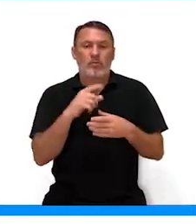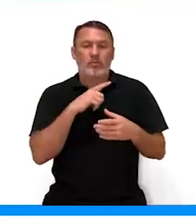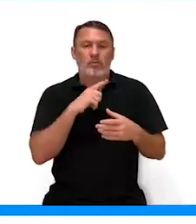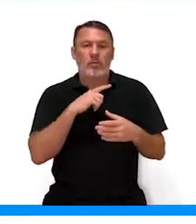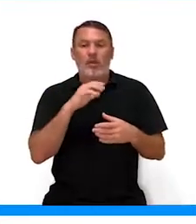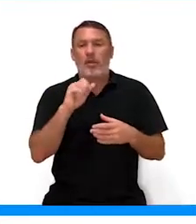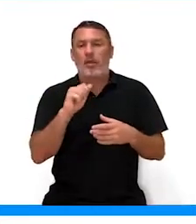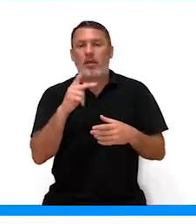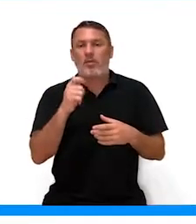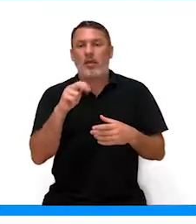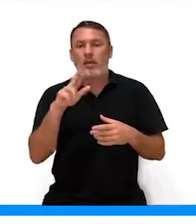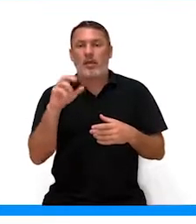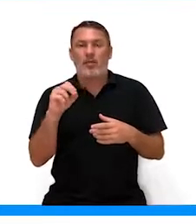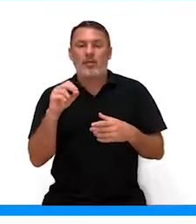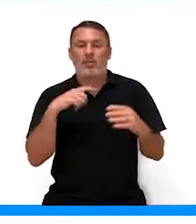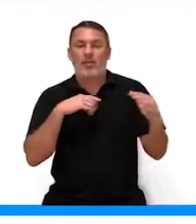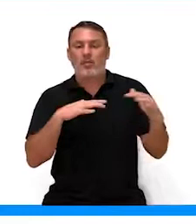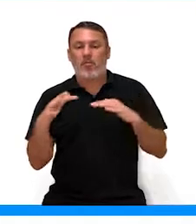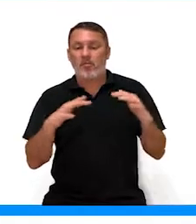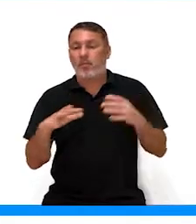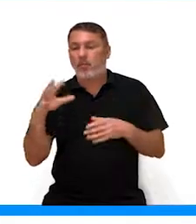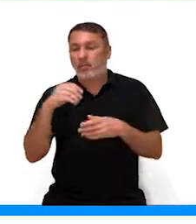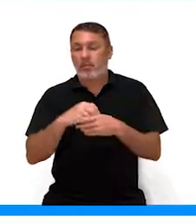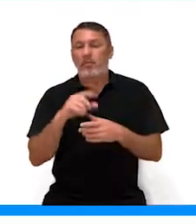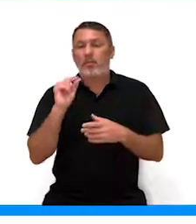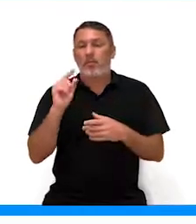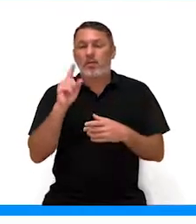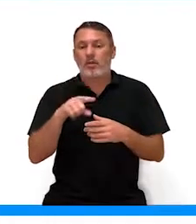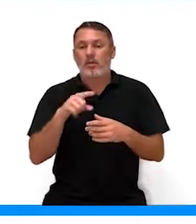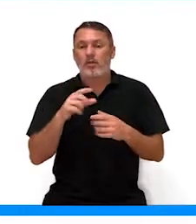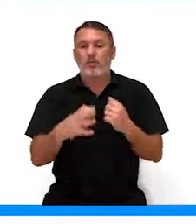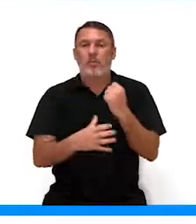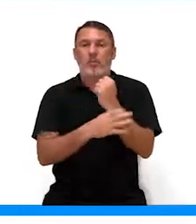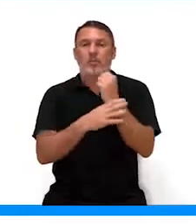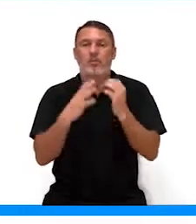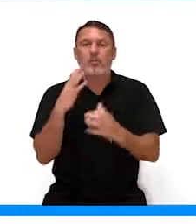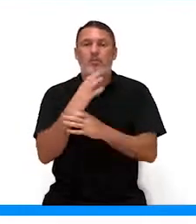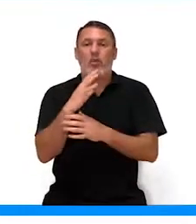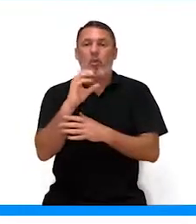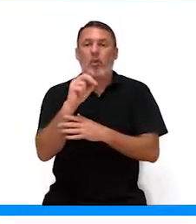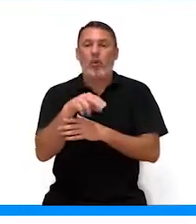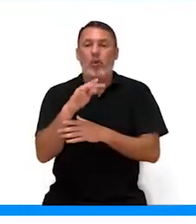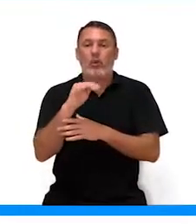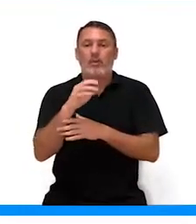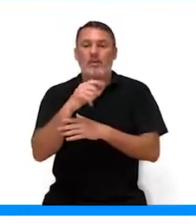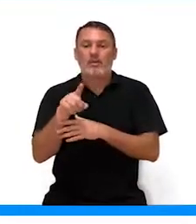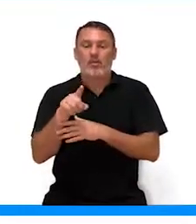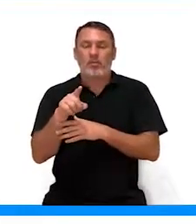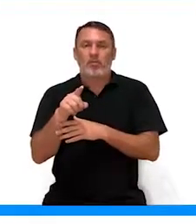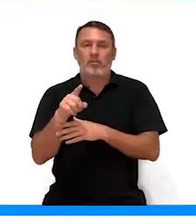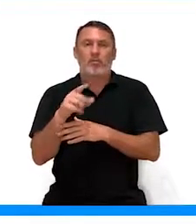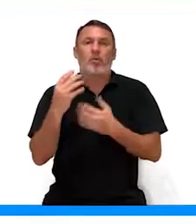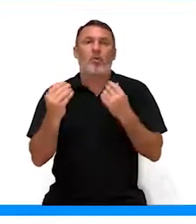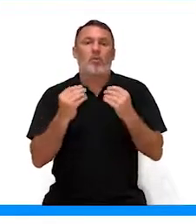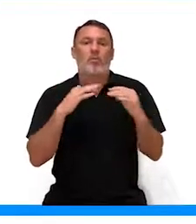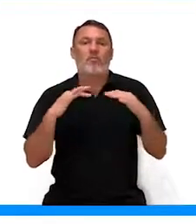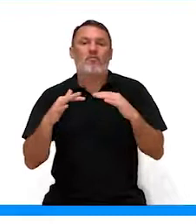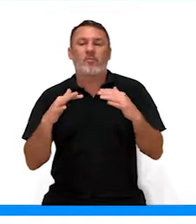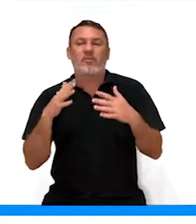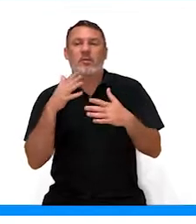ossos. Então, a gente vai ter o aparelho locomotor. A gente vai falar de contração muscular, como que